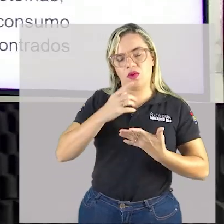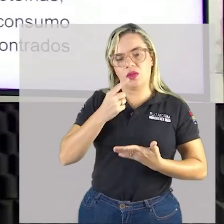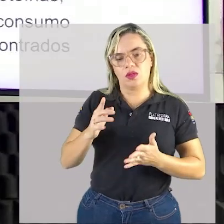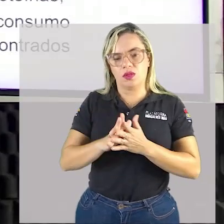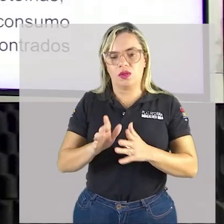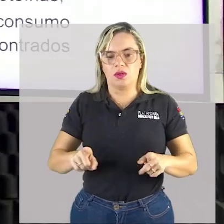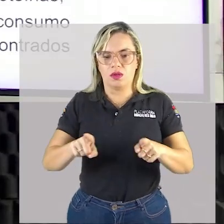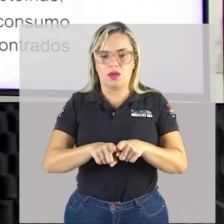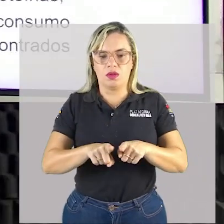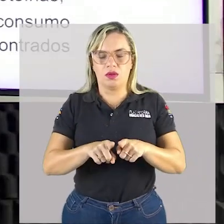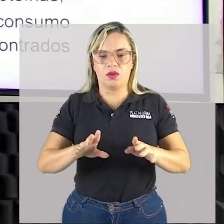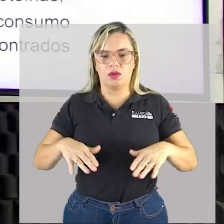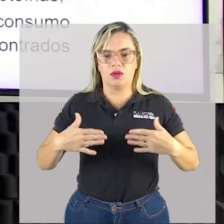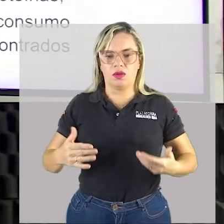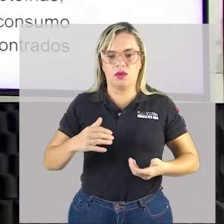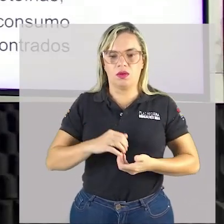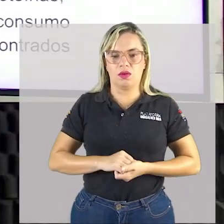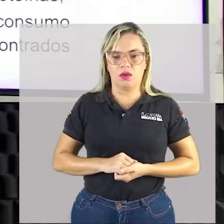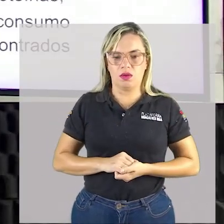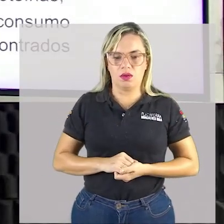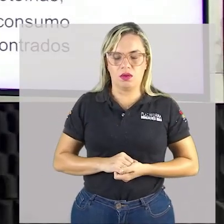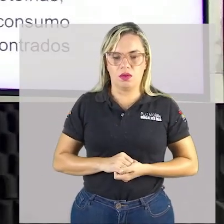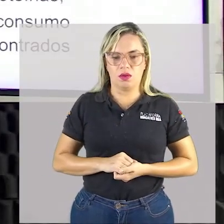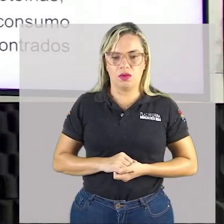né? Então,